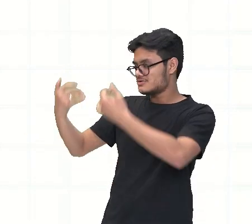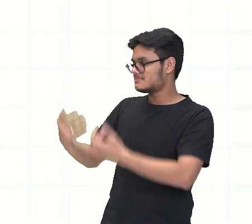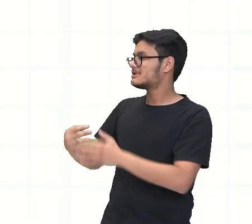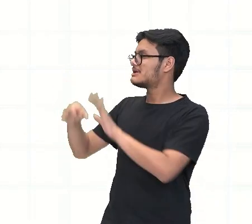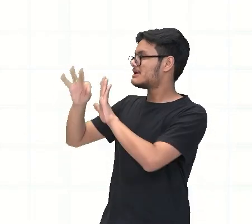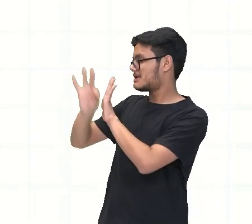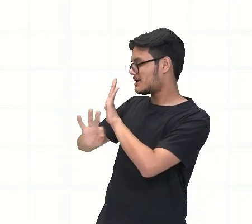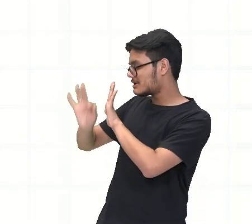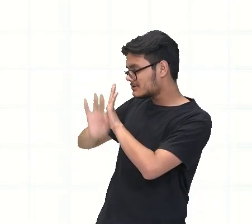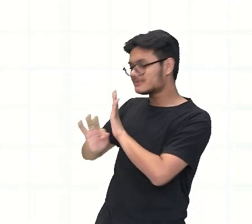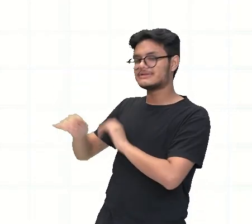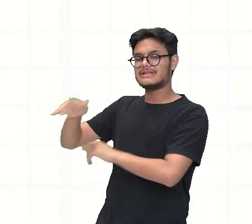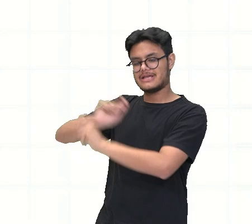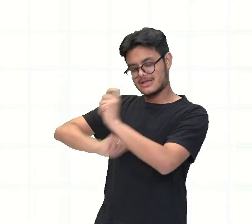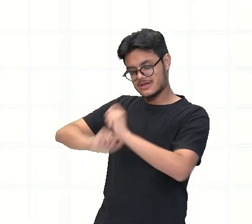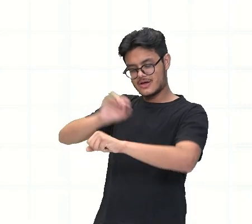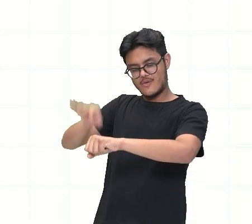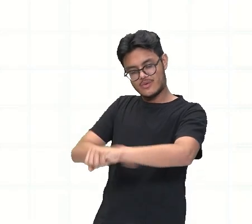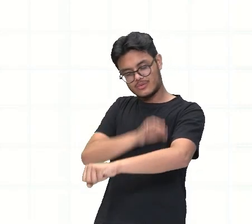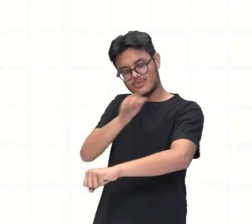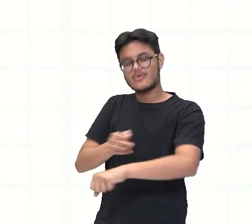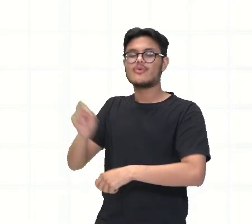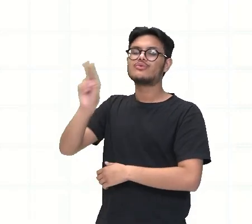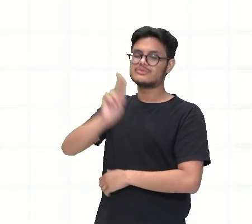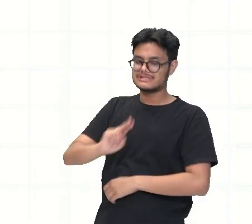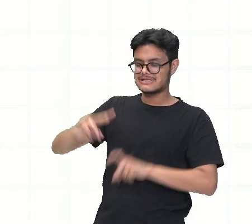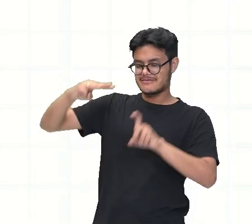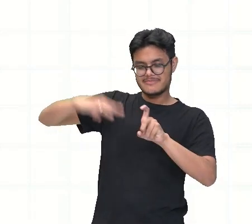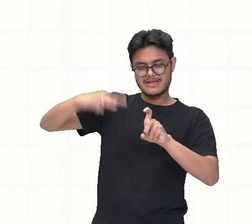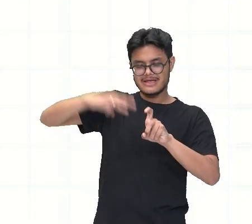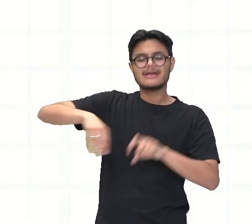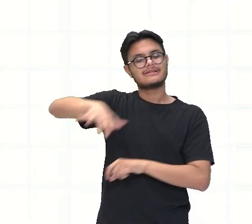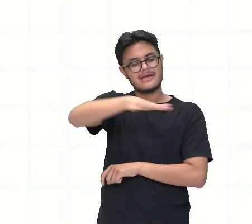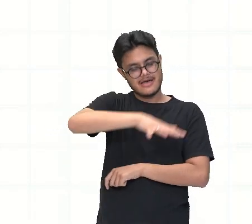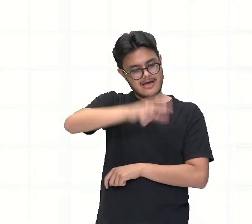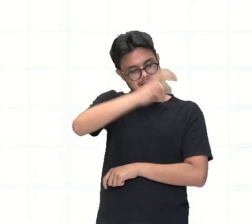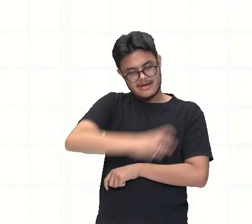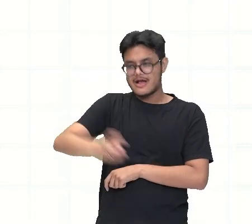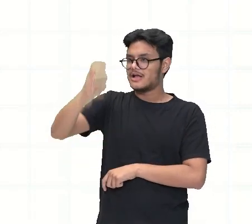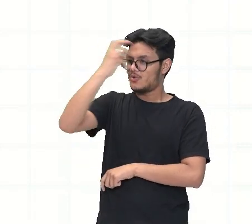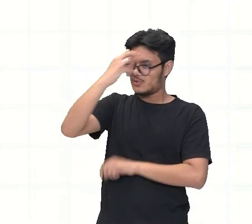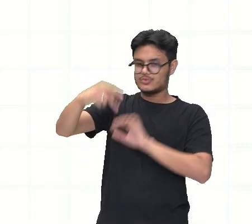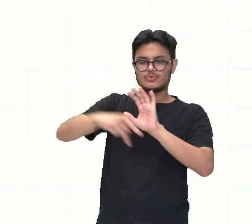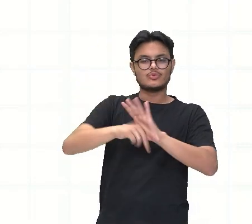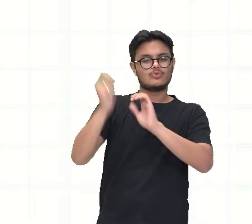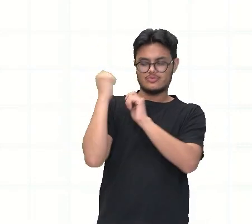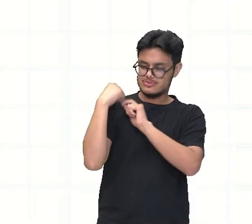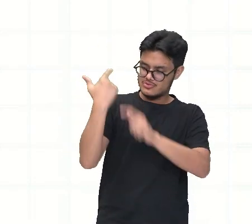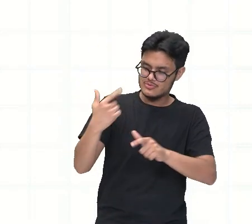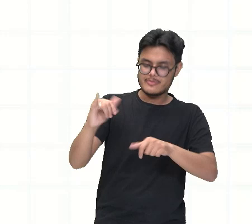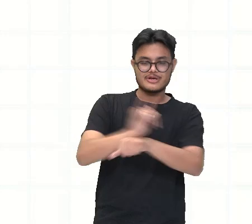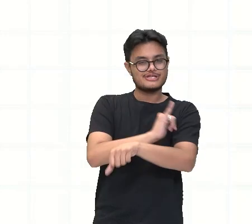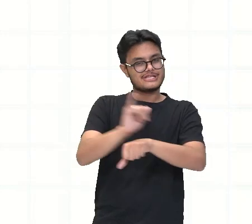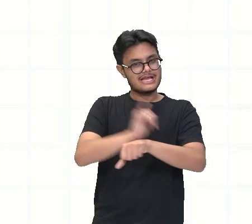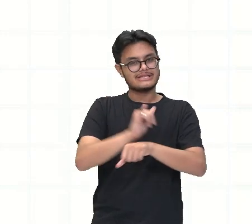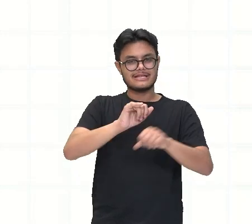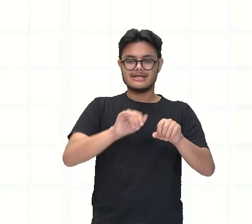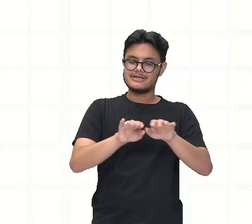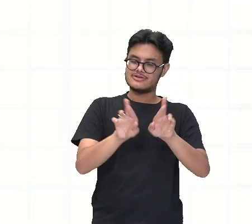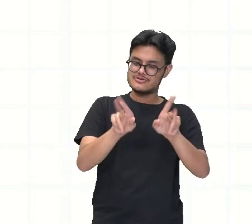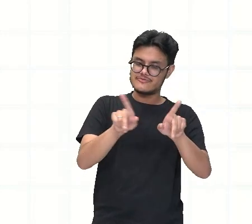função econômica, perpetuam mitos e saberes tradicionais e podem servir como método de distinção